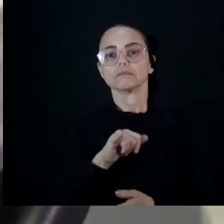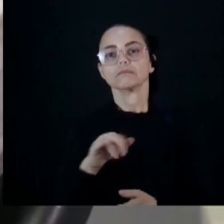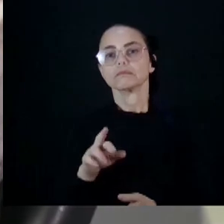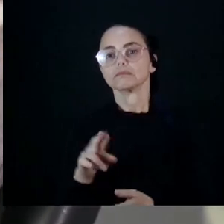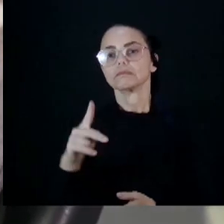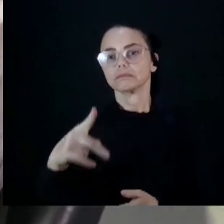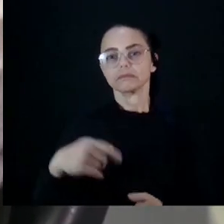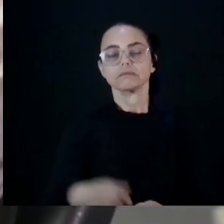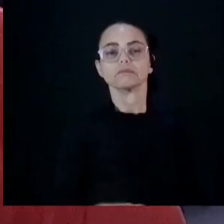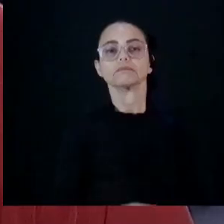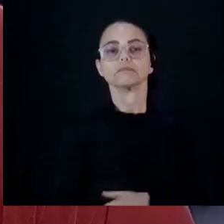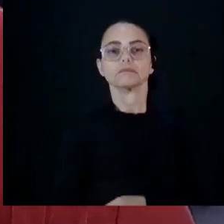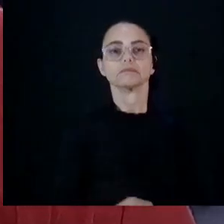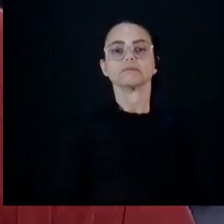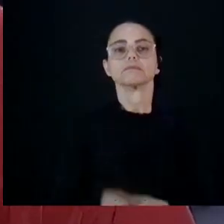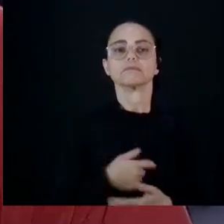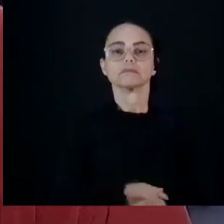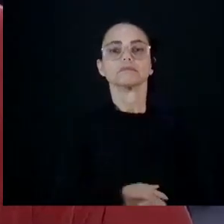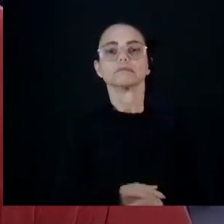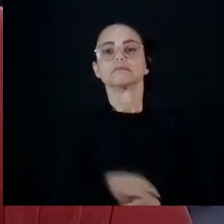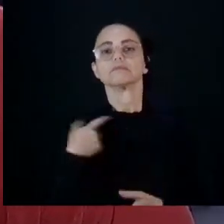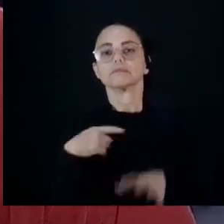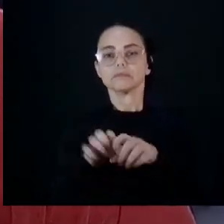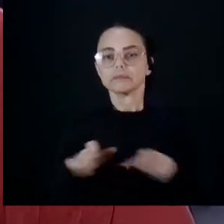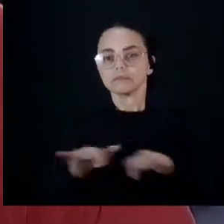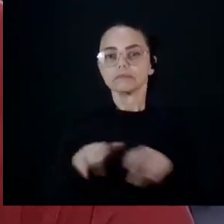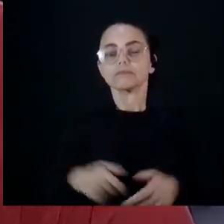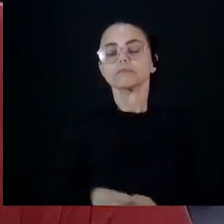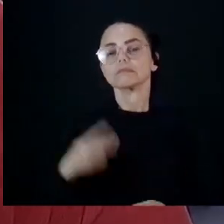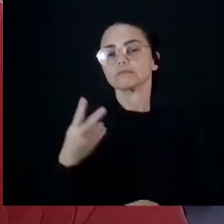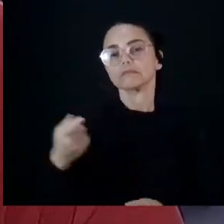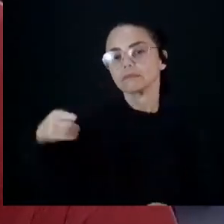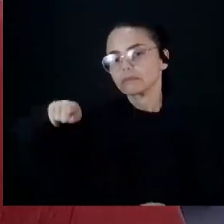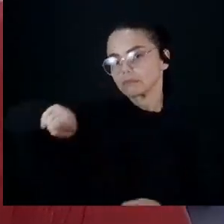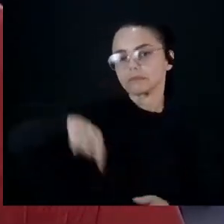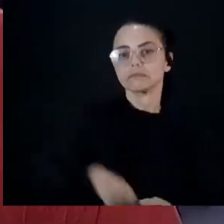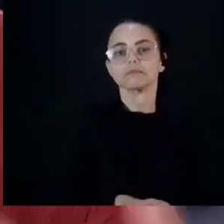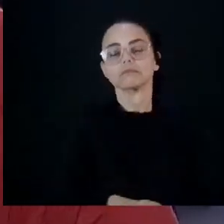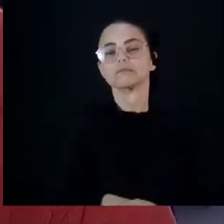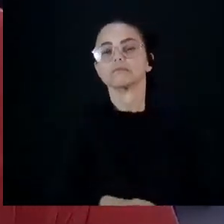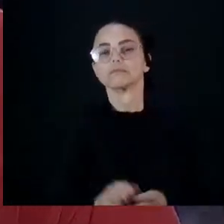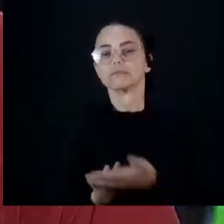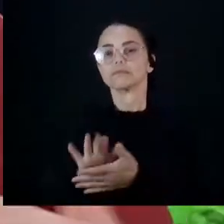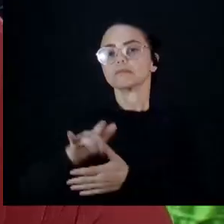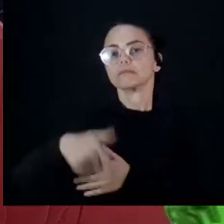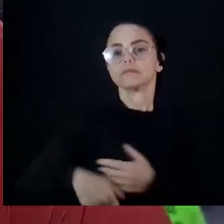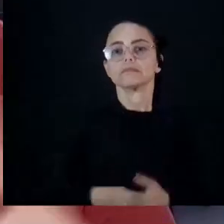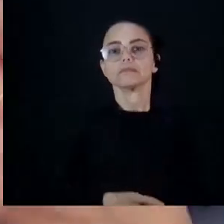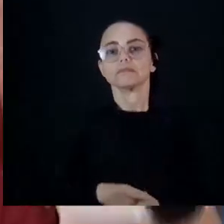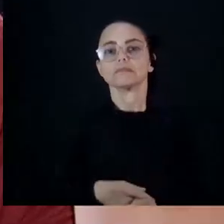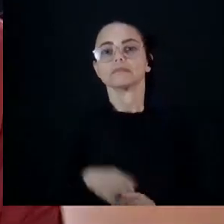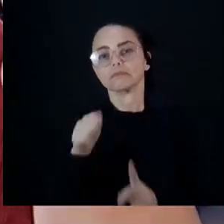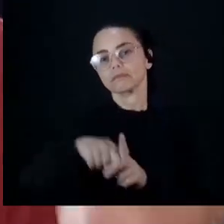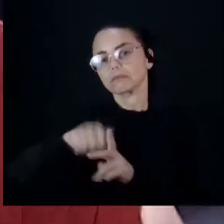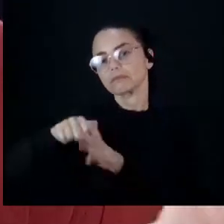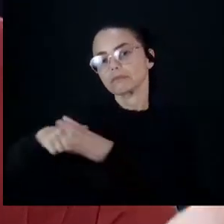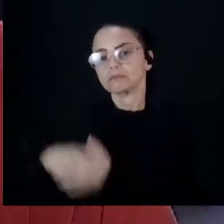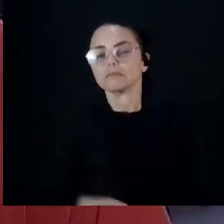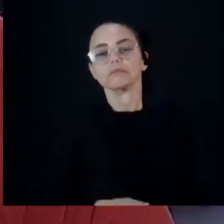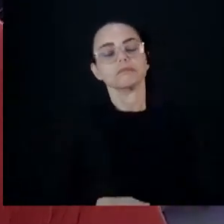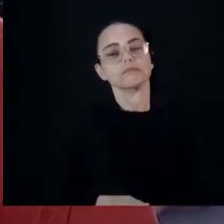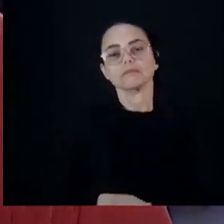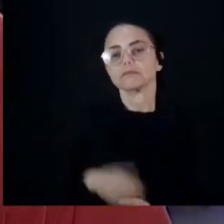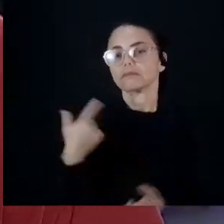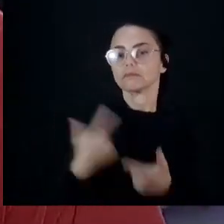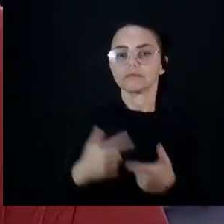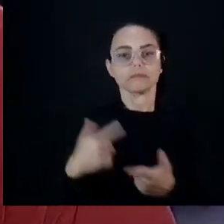E eles estavam processando cerca de 2.000 faturas por mês, não notas fiscais, porque eles estão em